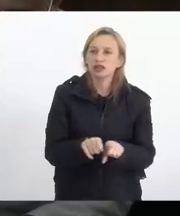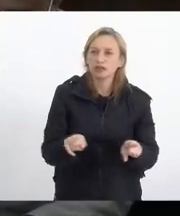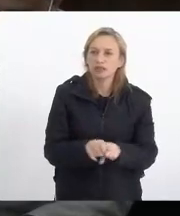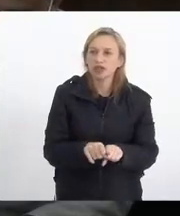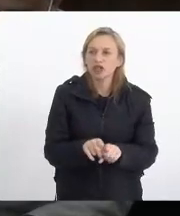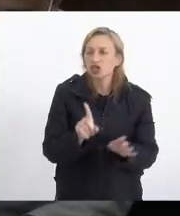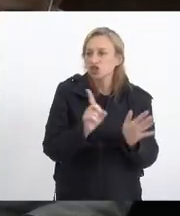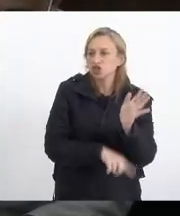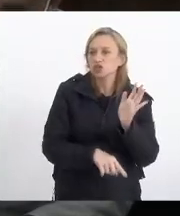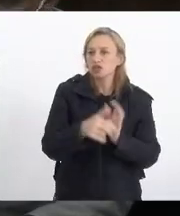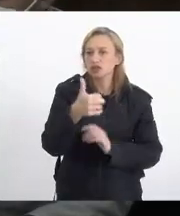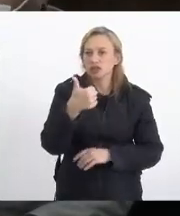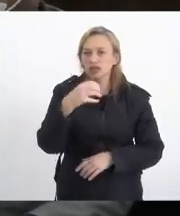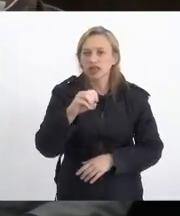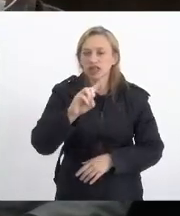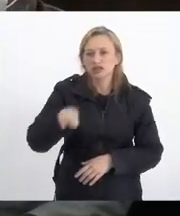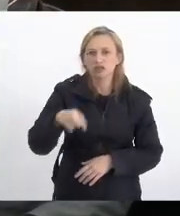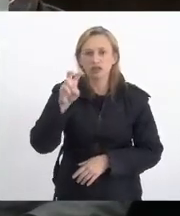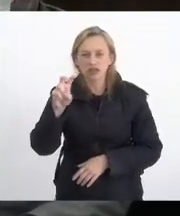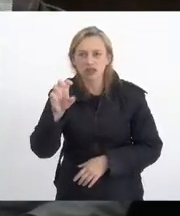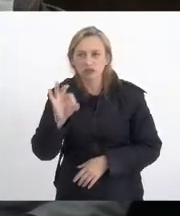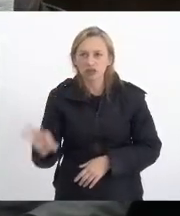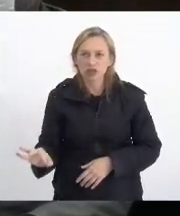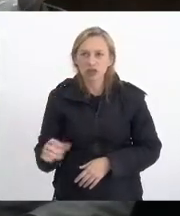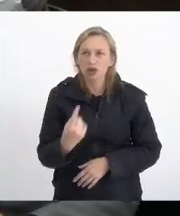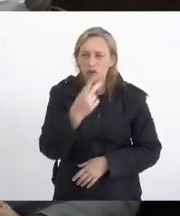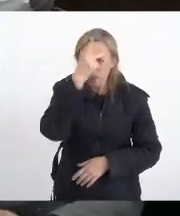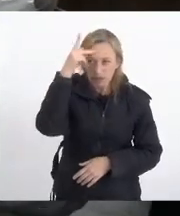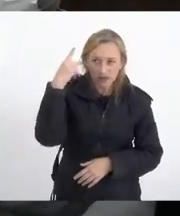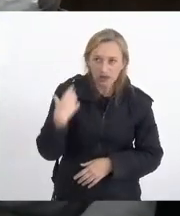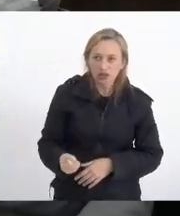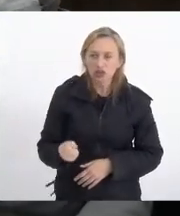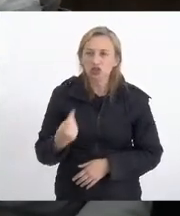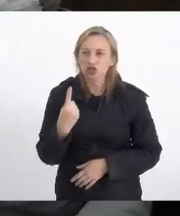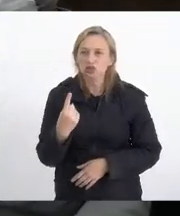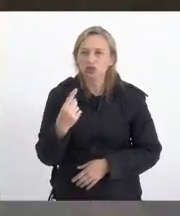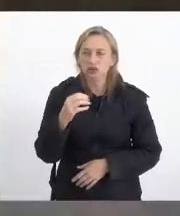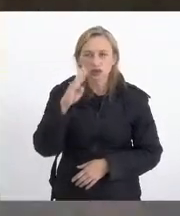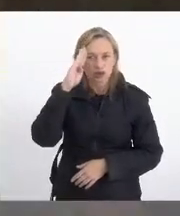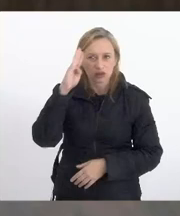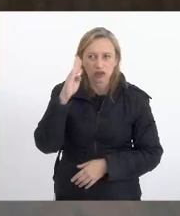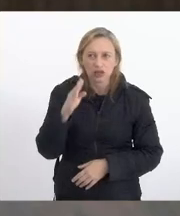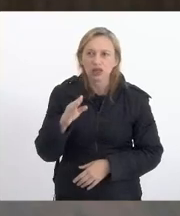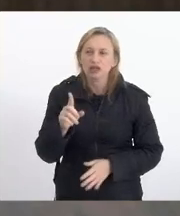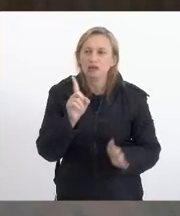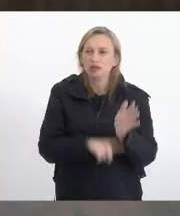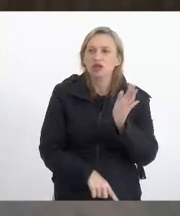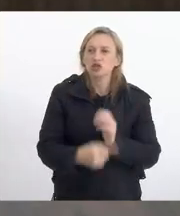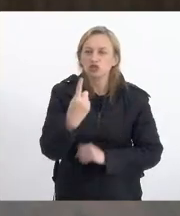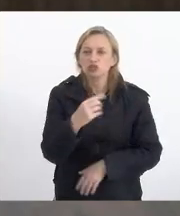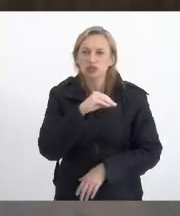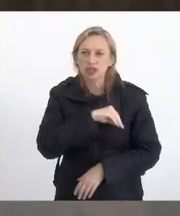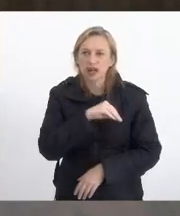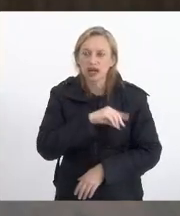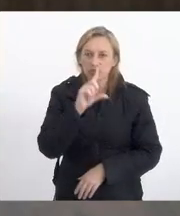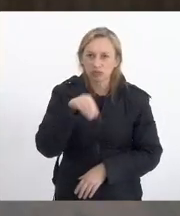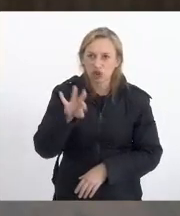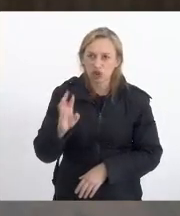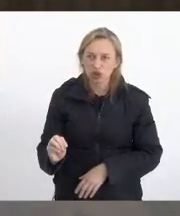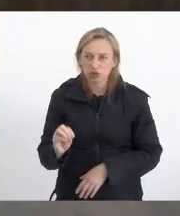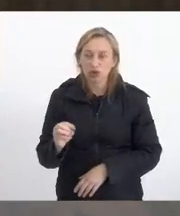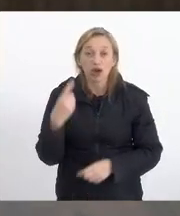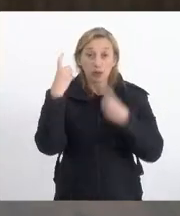de 10,5%, uma pensionista de um soldado pode chegar a ganhar menos de um salário mínimo. E